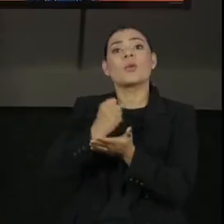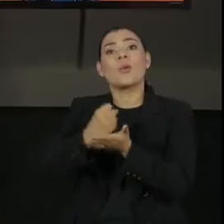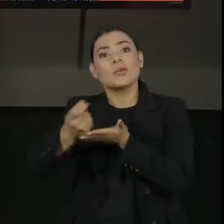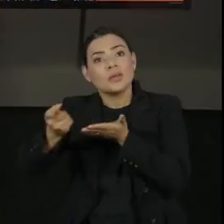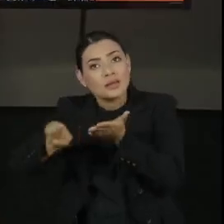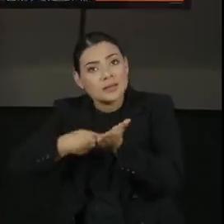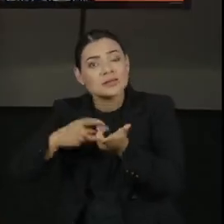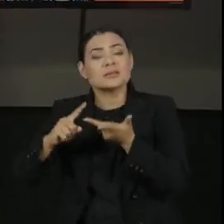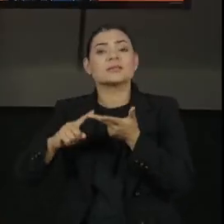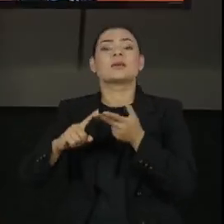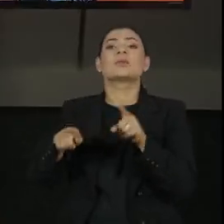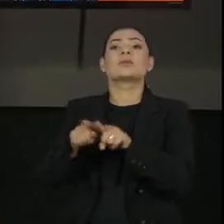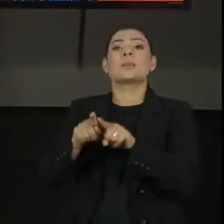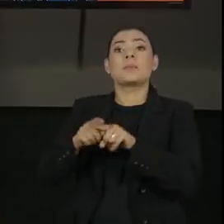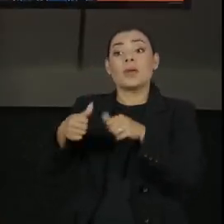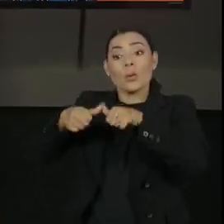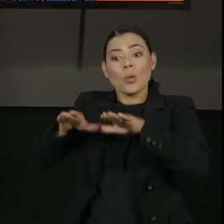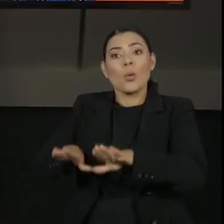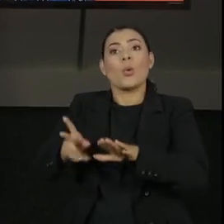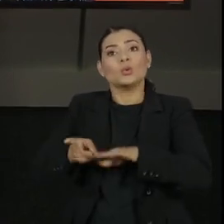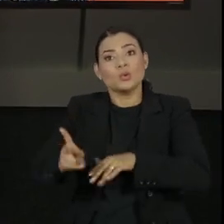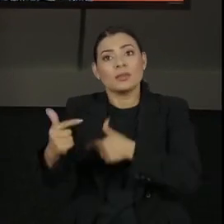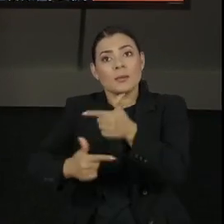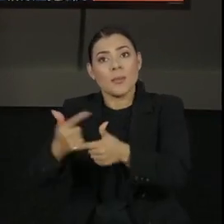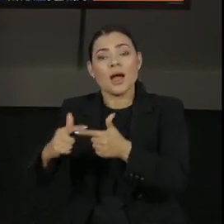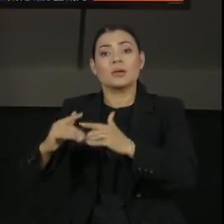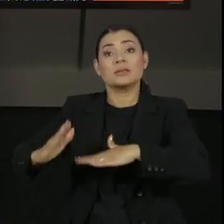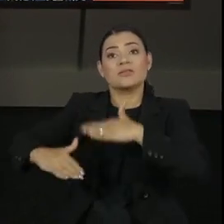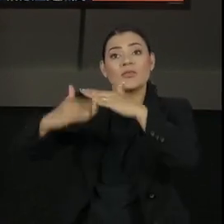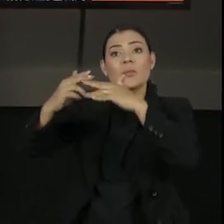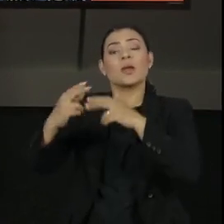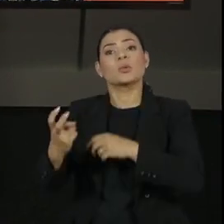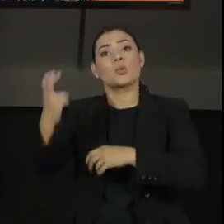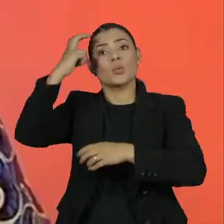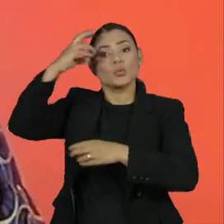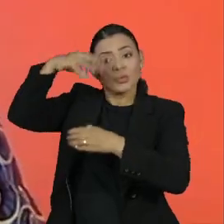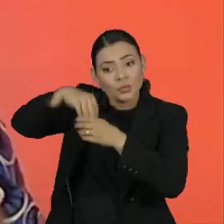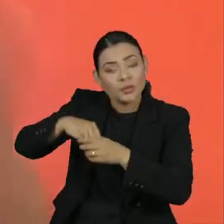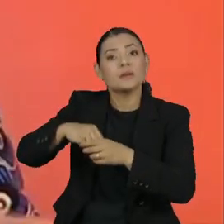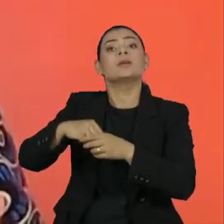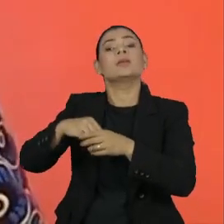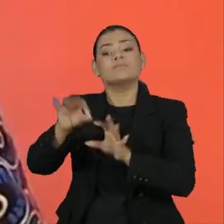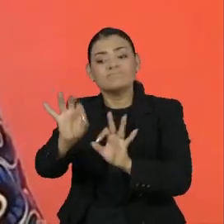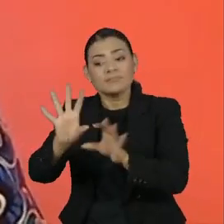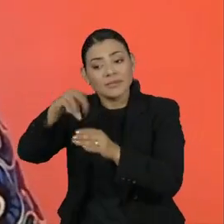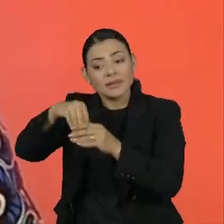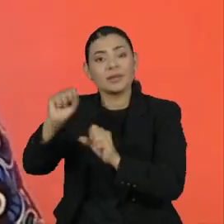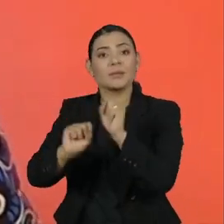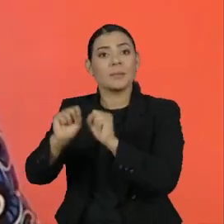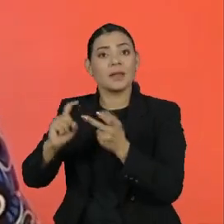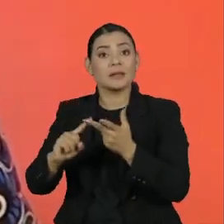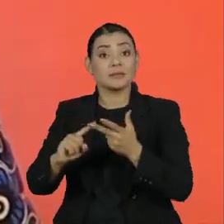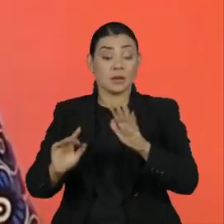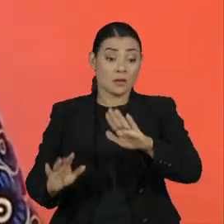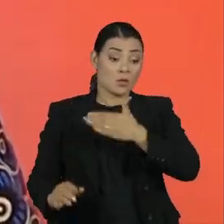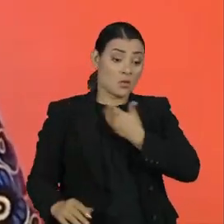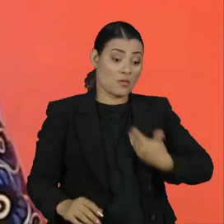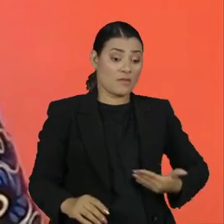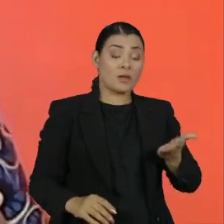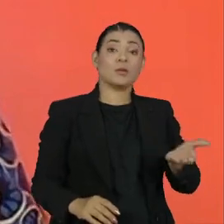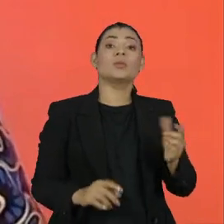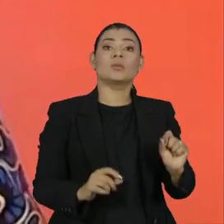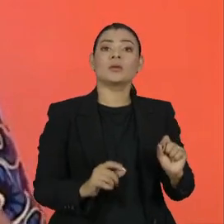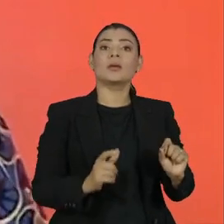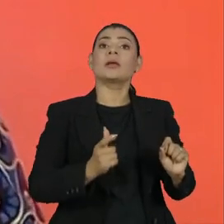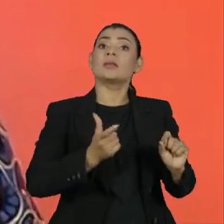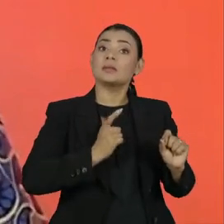contratação, retenção, desenvolvimento, cultura organizacional. No caso do poder público, a gente tem falado de, por